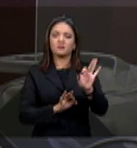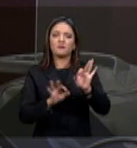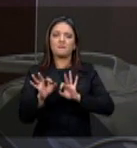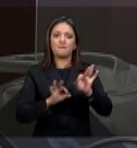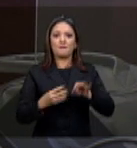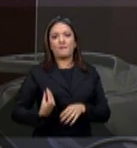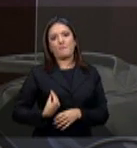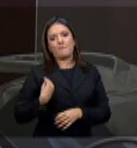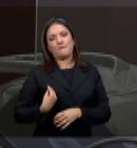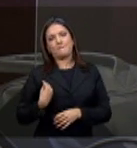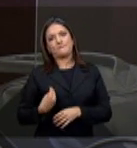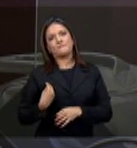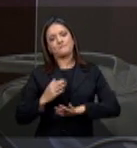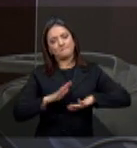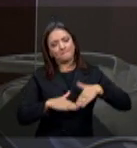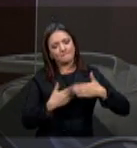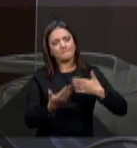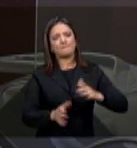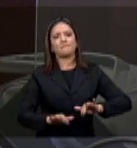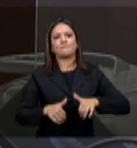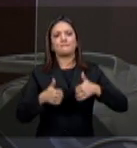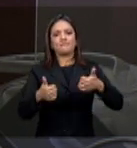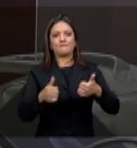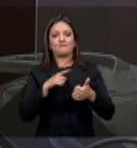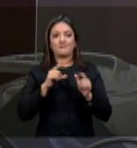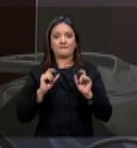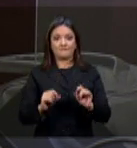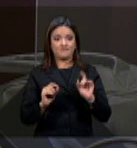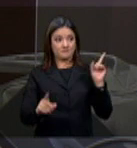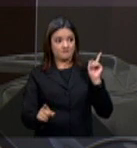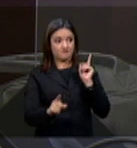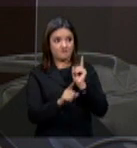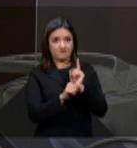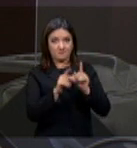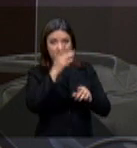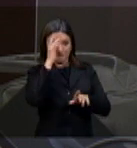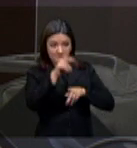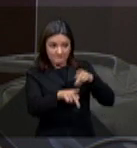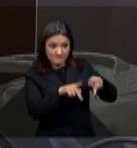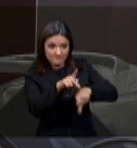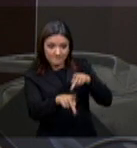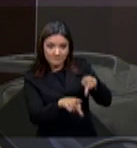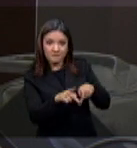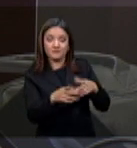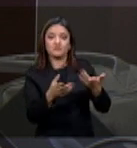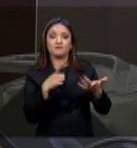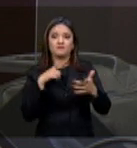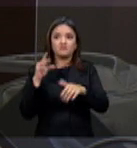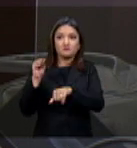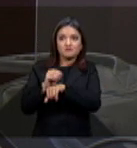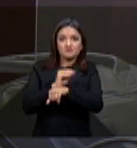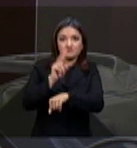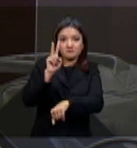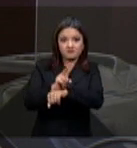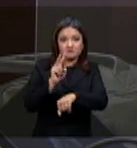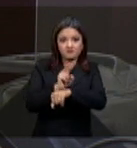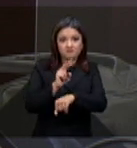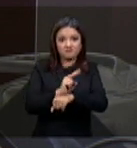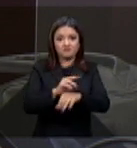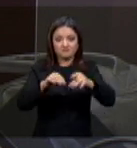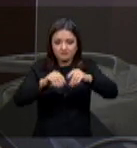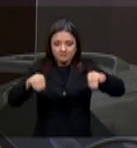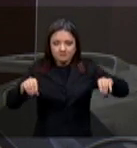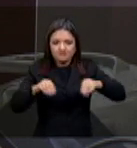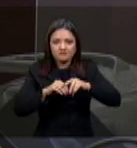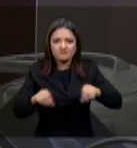e reconstrução que se baseie no encontro entre povos, no cuidado com a nossa terra, a interação positiva